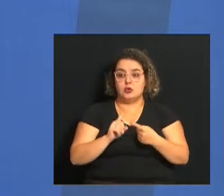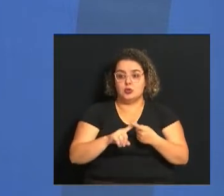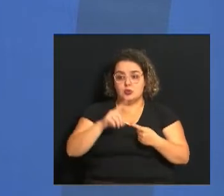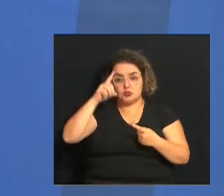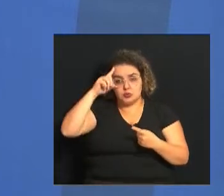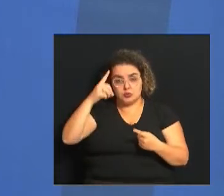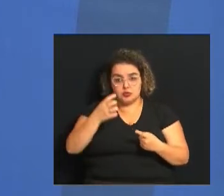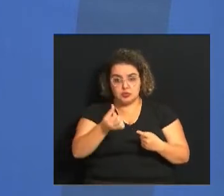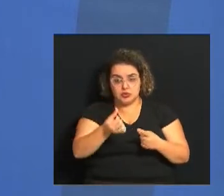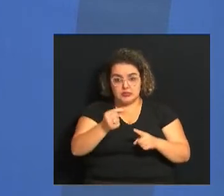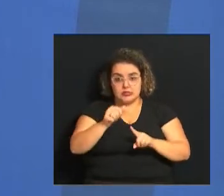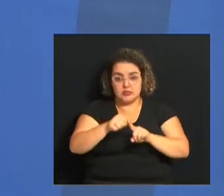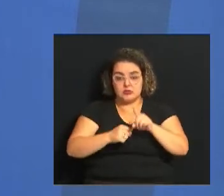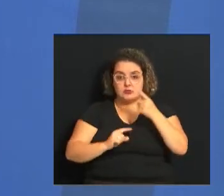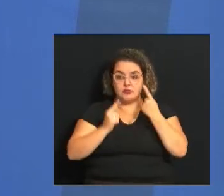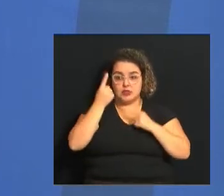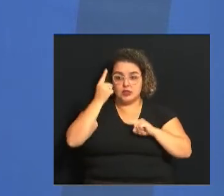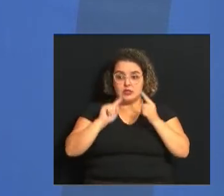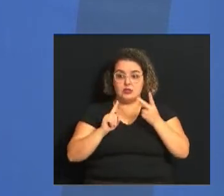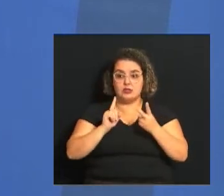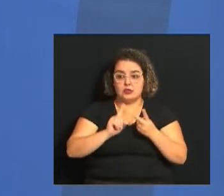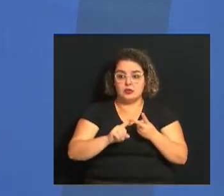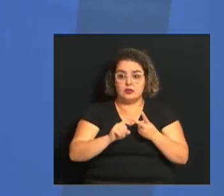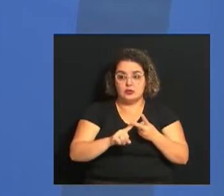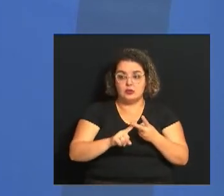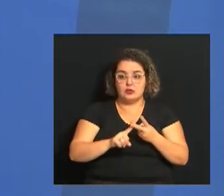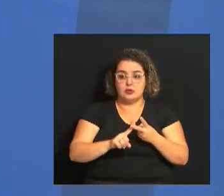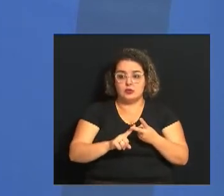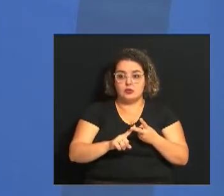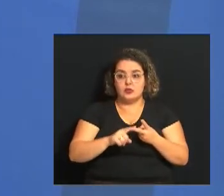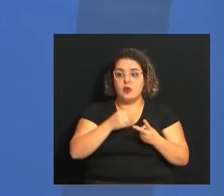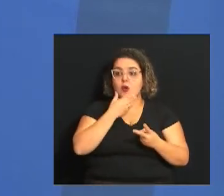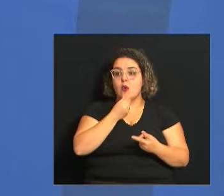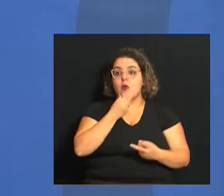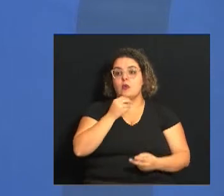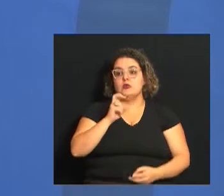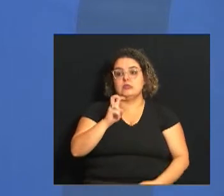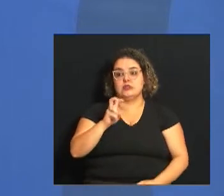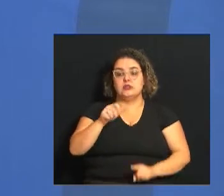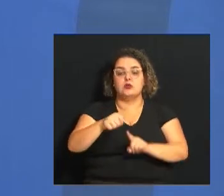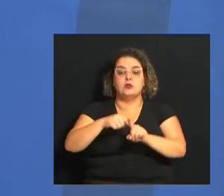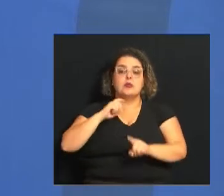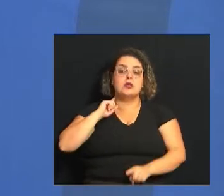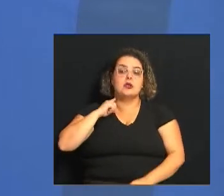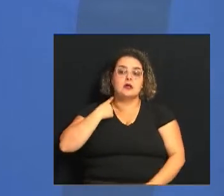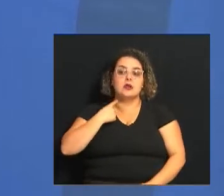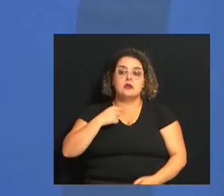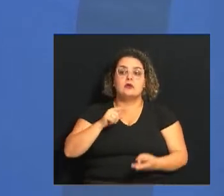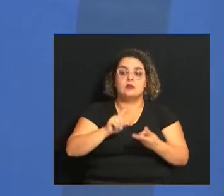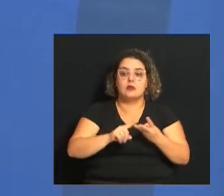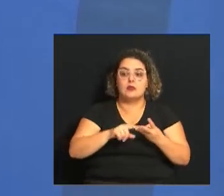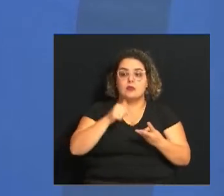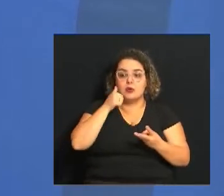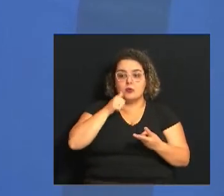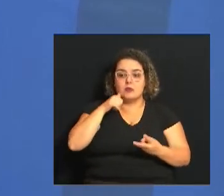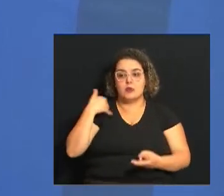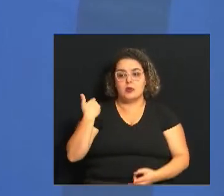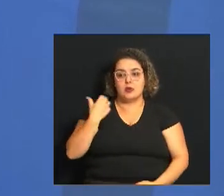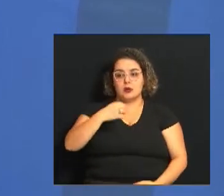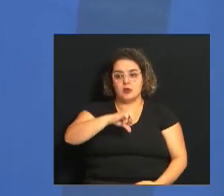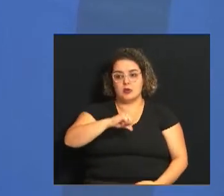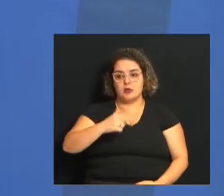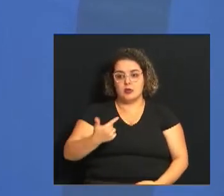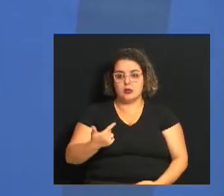de fevereiro, o homem no dia 5 de abril e uma mulher de 92 anos no dia 6 de